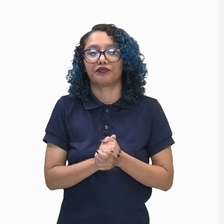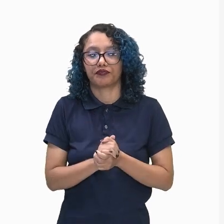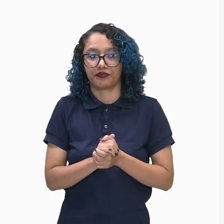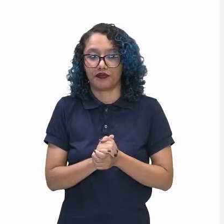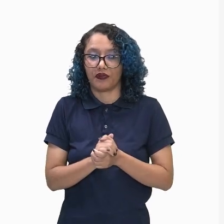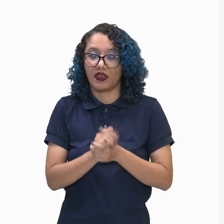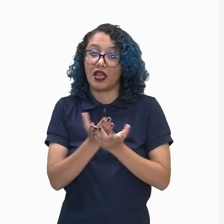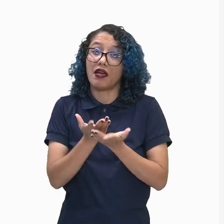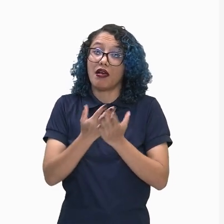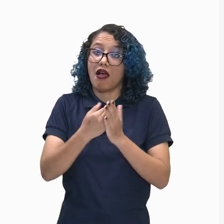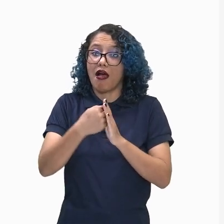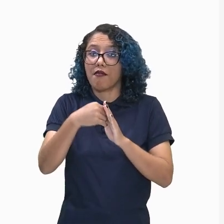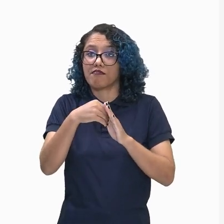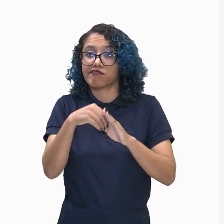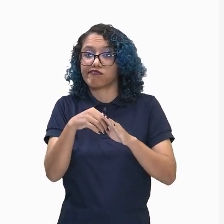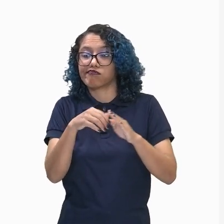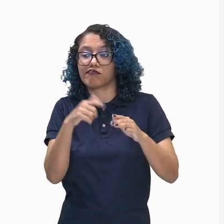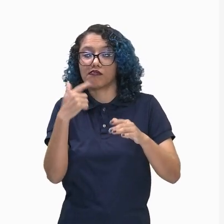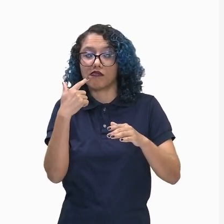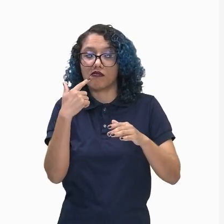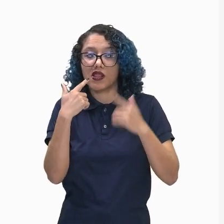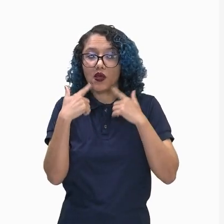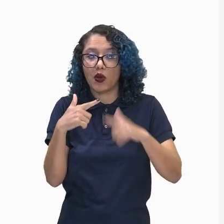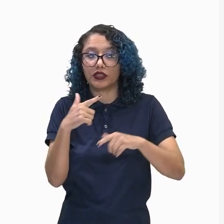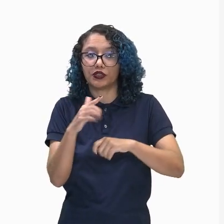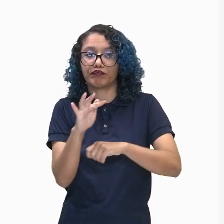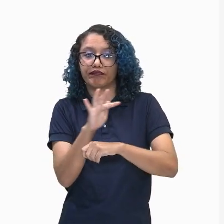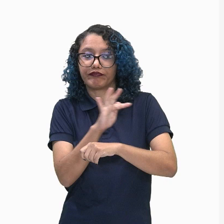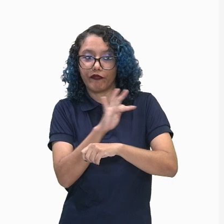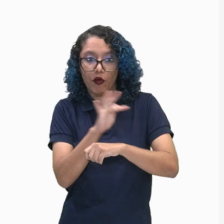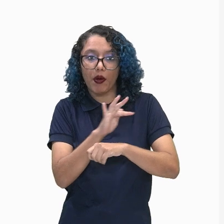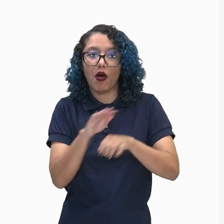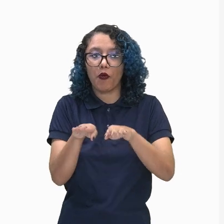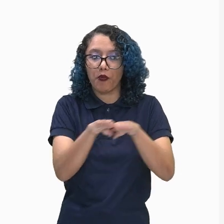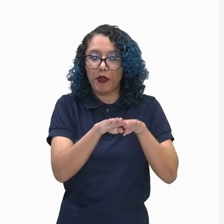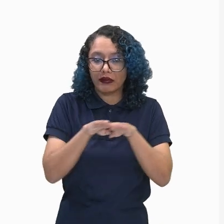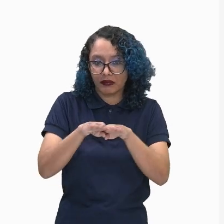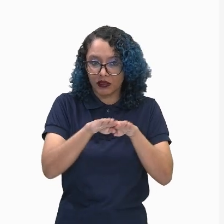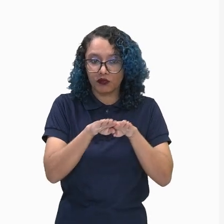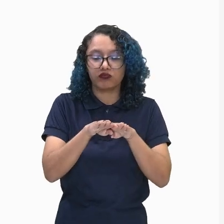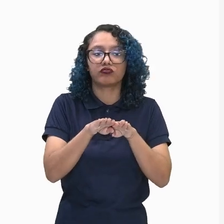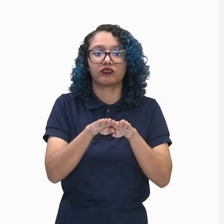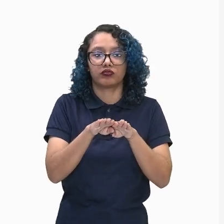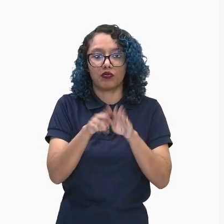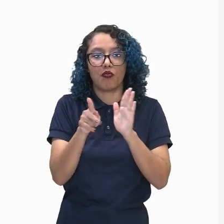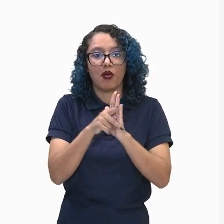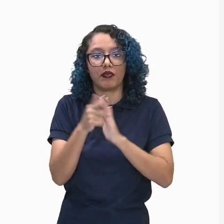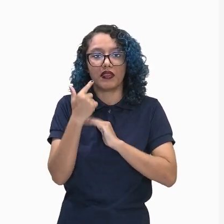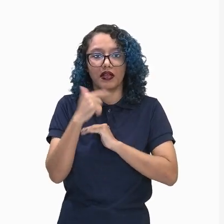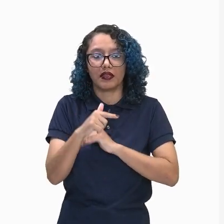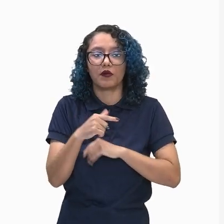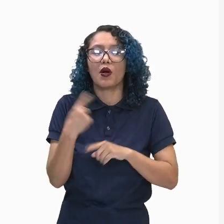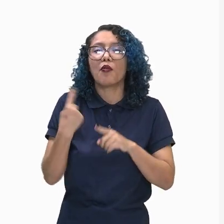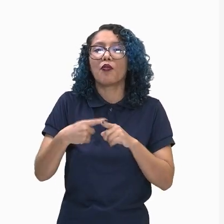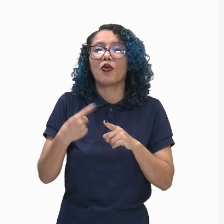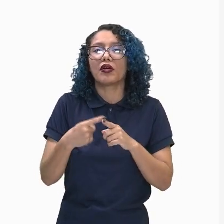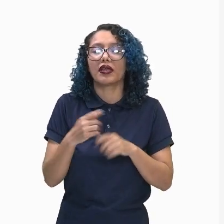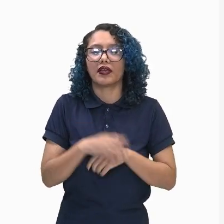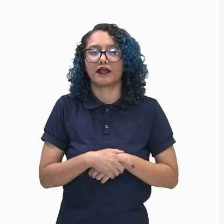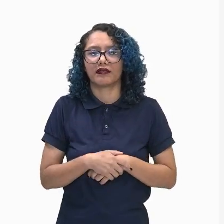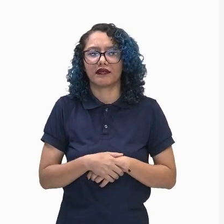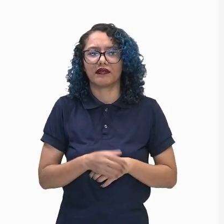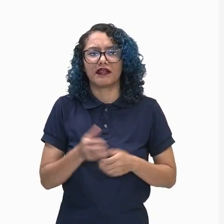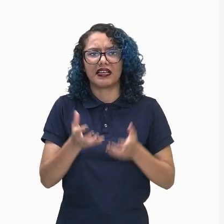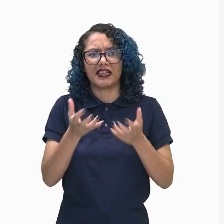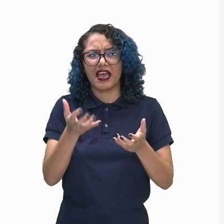da língua, uma vez que pretende alcançar o maior e mais diversificados números